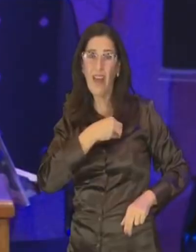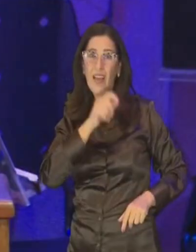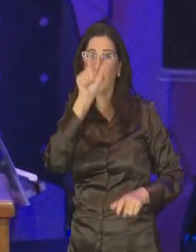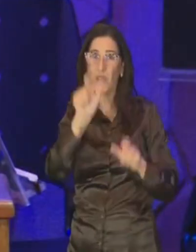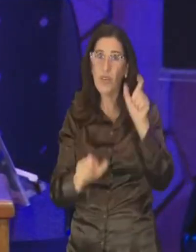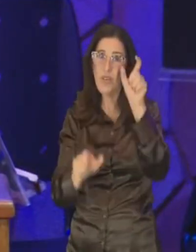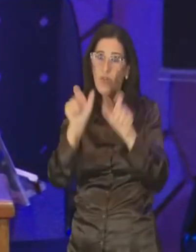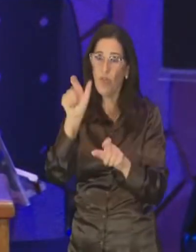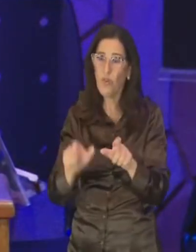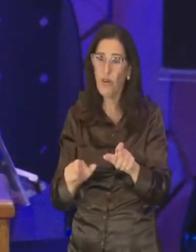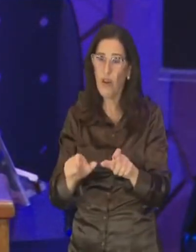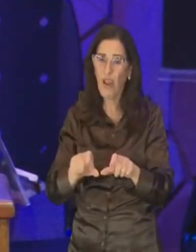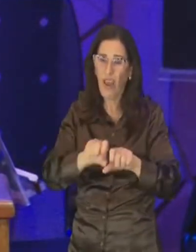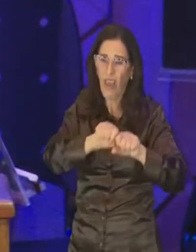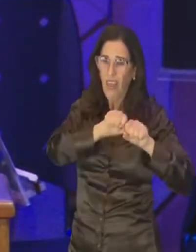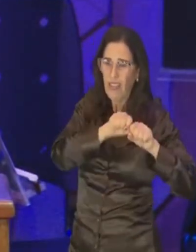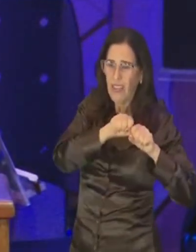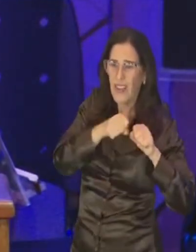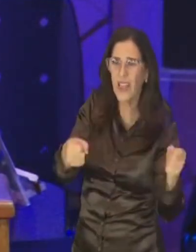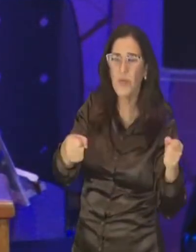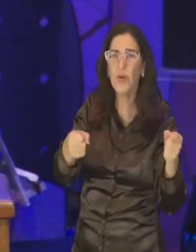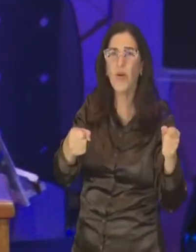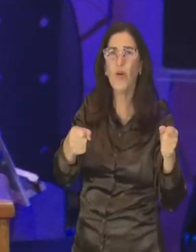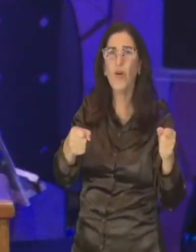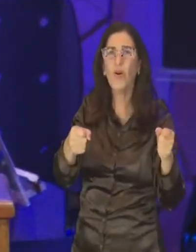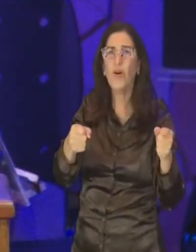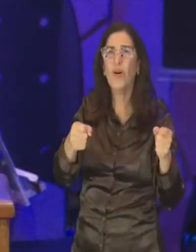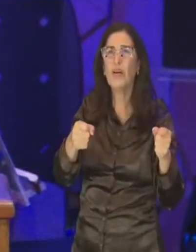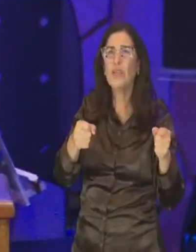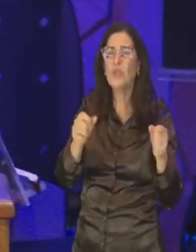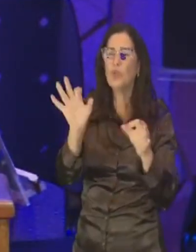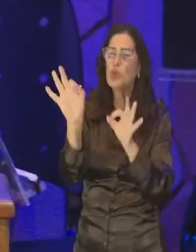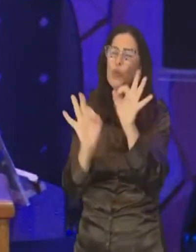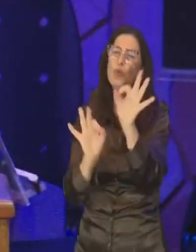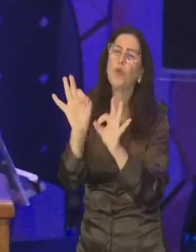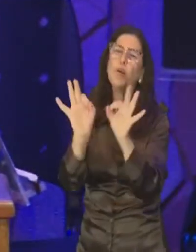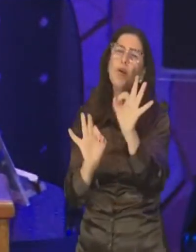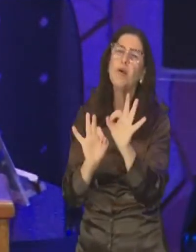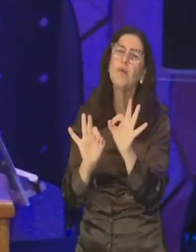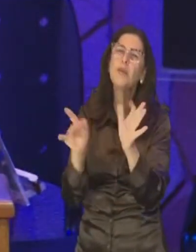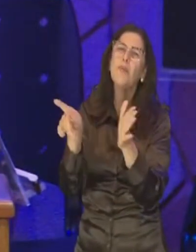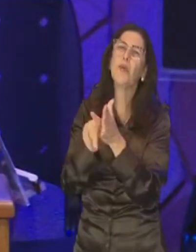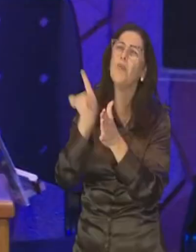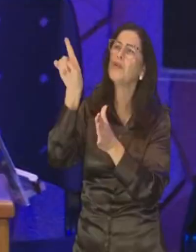então quebrou todo esse planejamento especial de Deus,